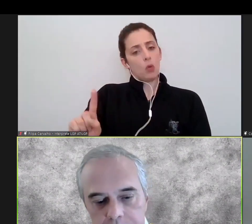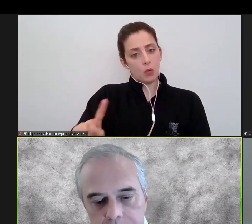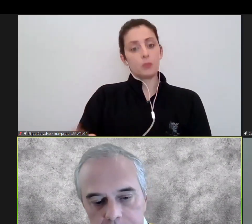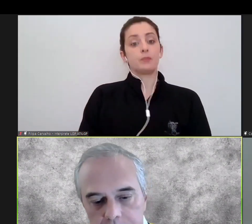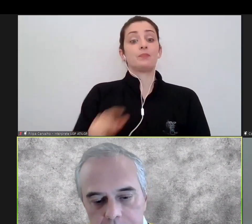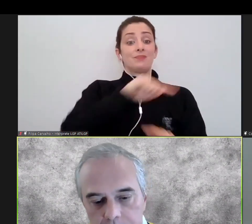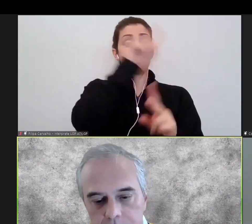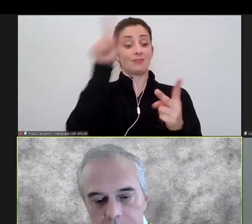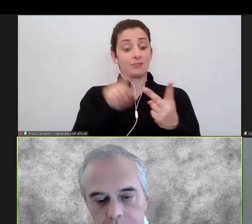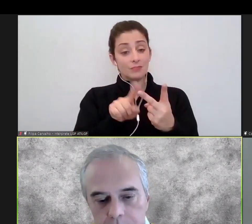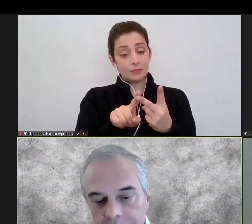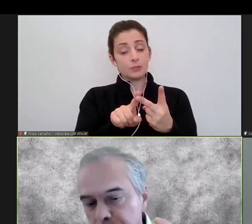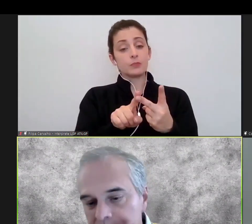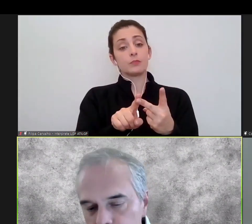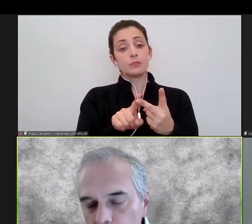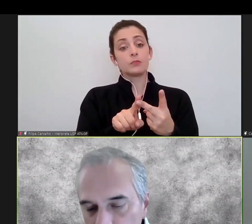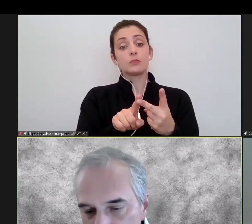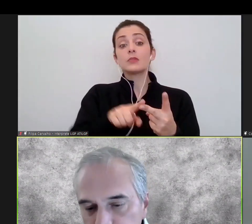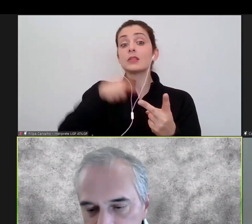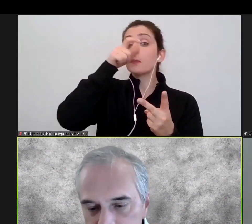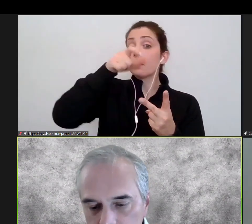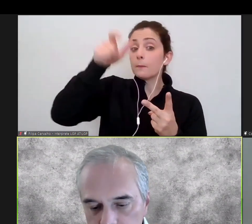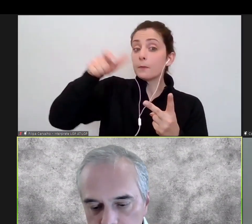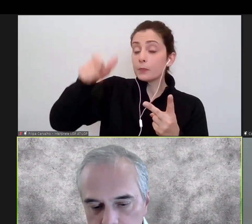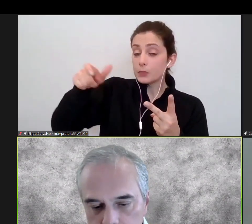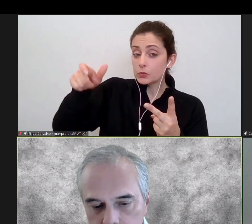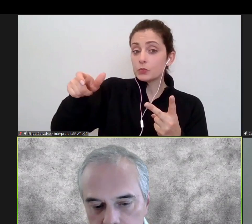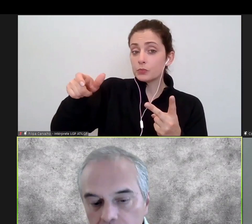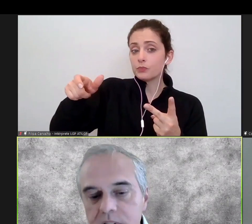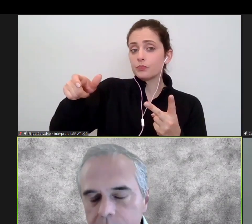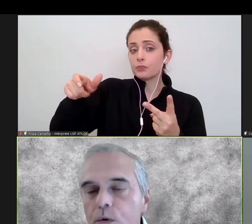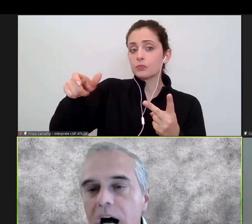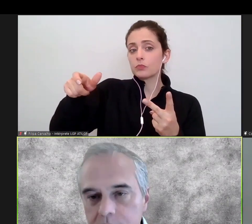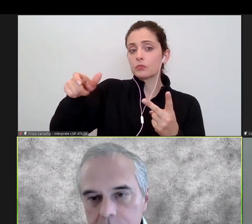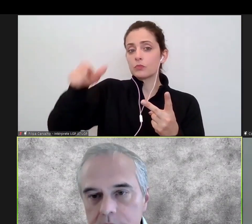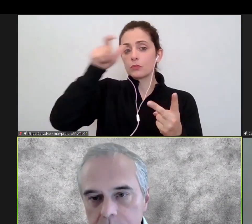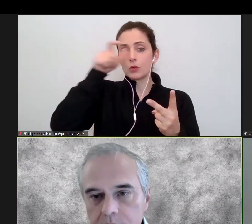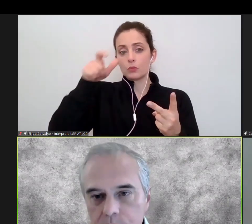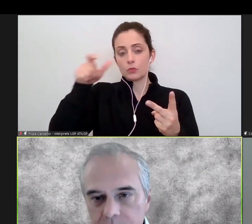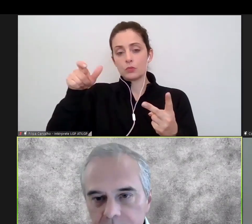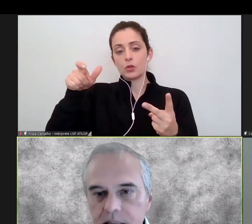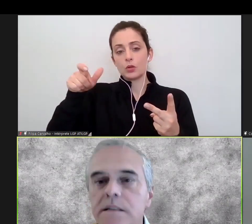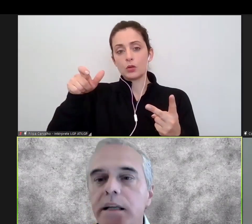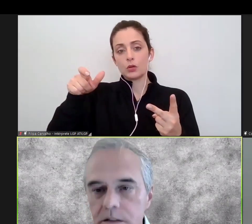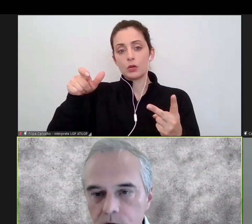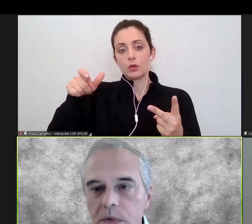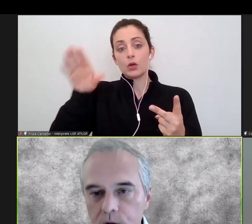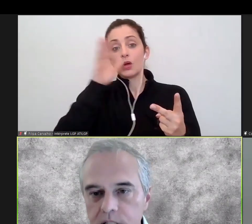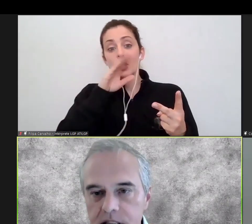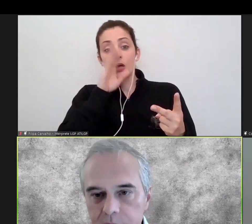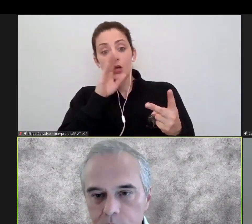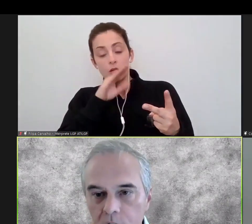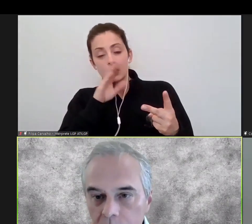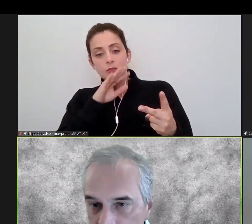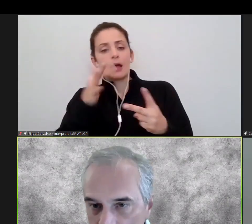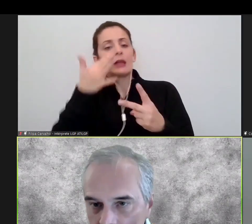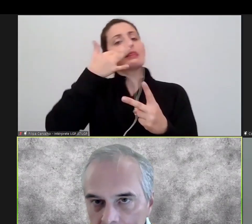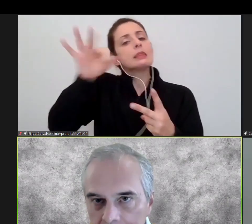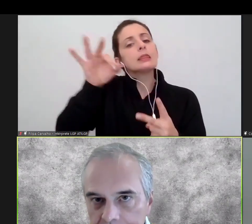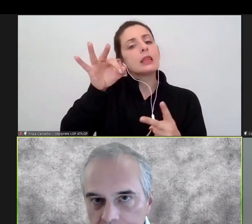é de que as pessoas, por exemplo, quando não se enquadram em nenhuma dessas e tentam uma coisa